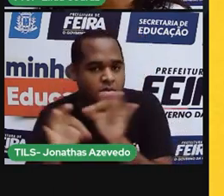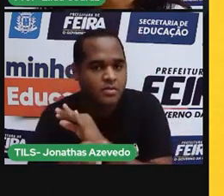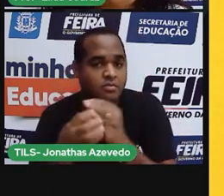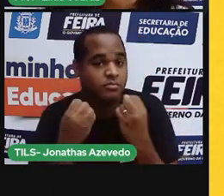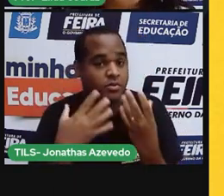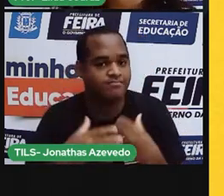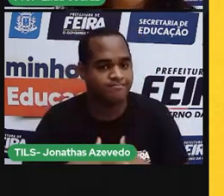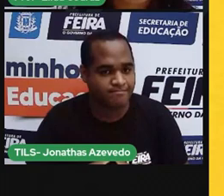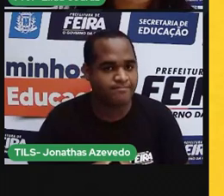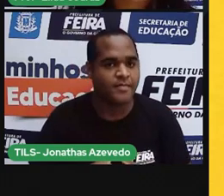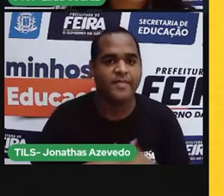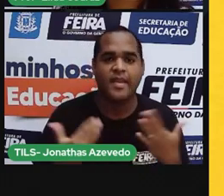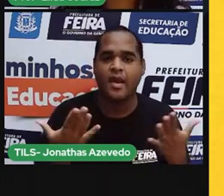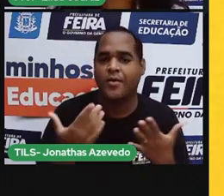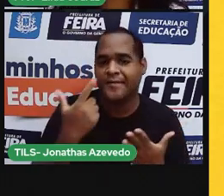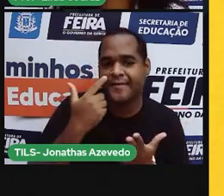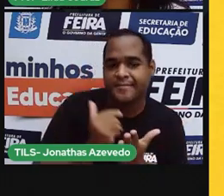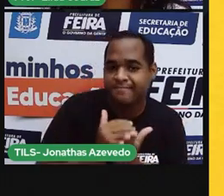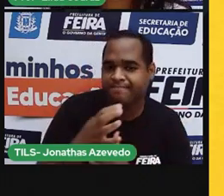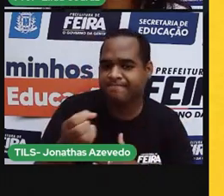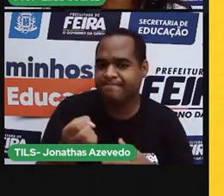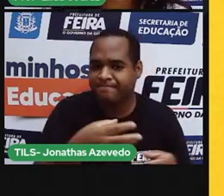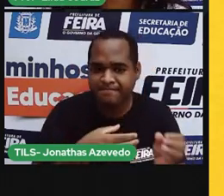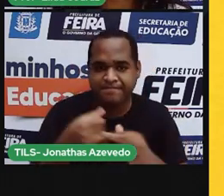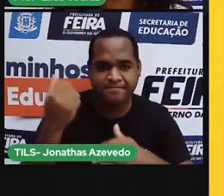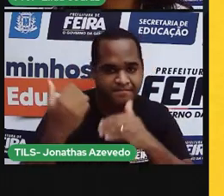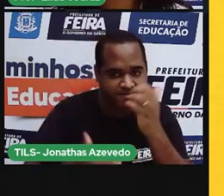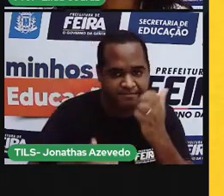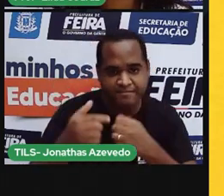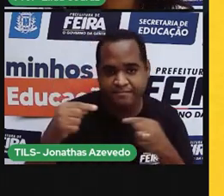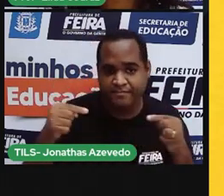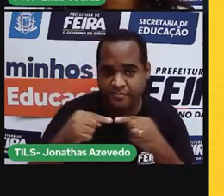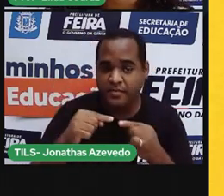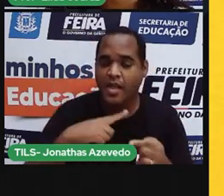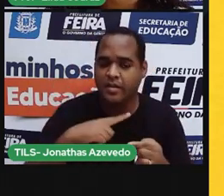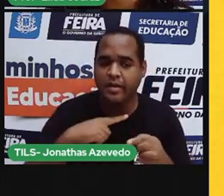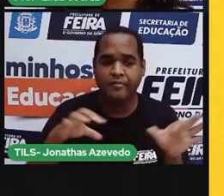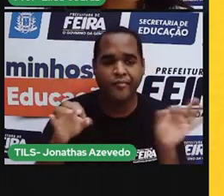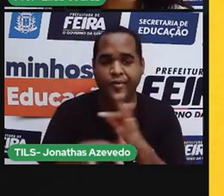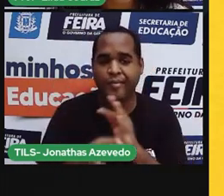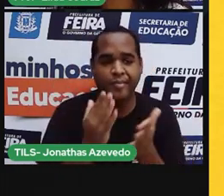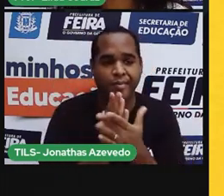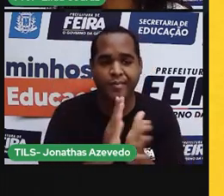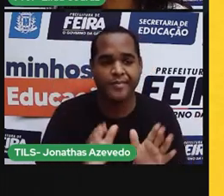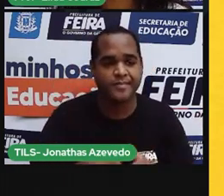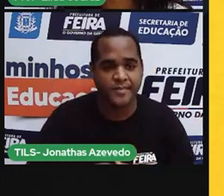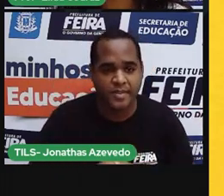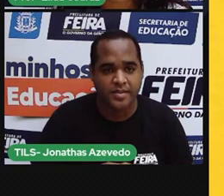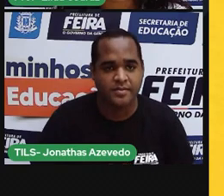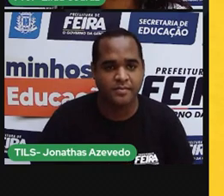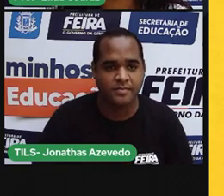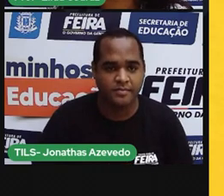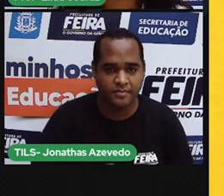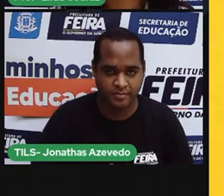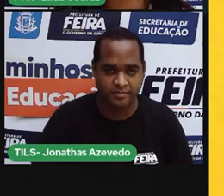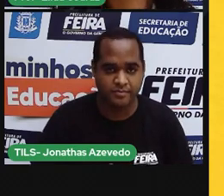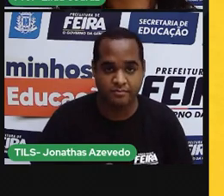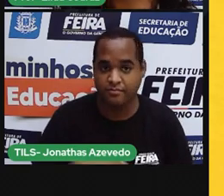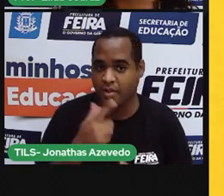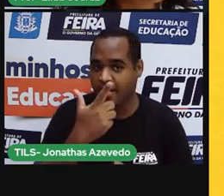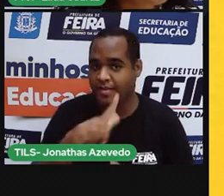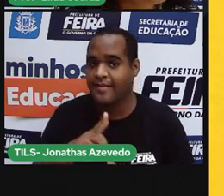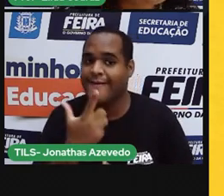completar. Agora começa tudo de novo, na mesma sequência, até acabar.